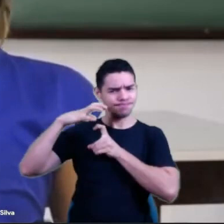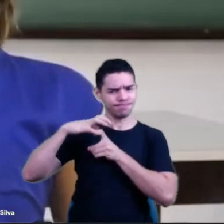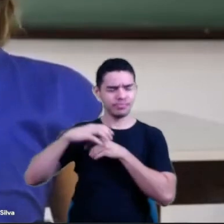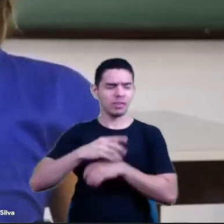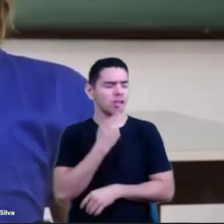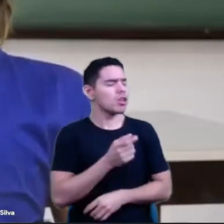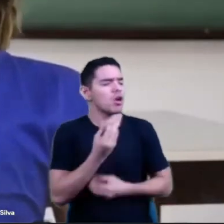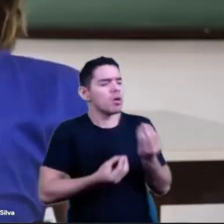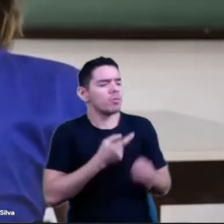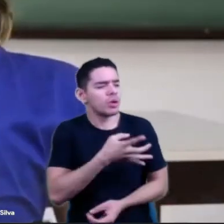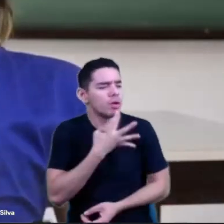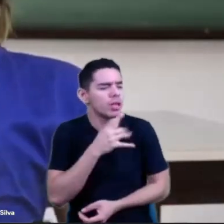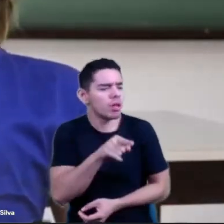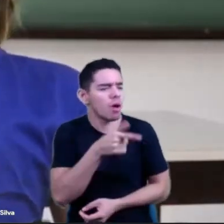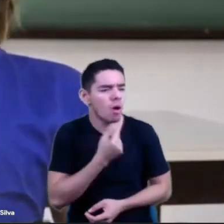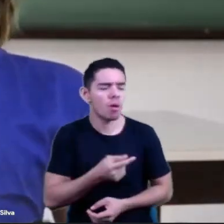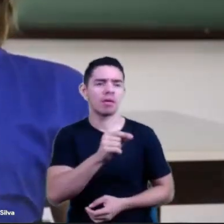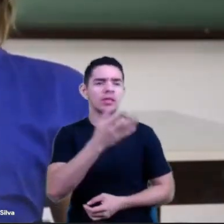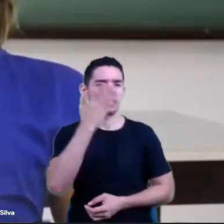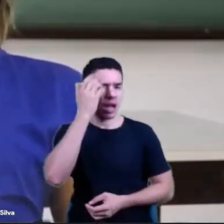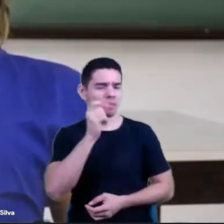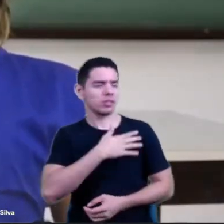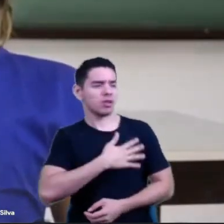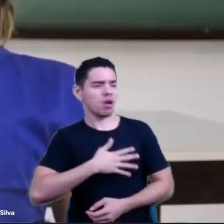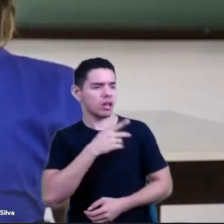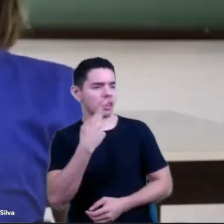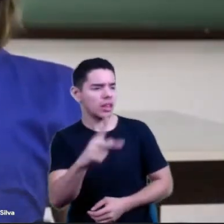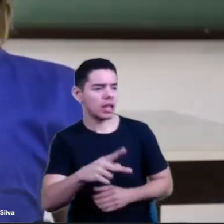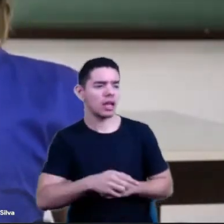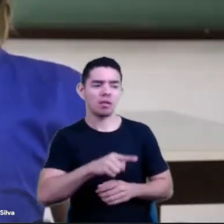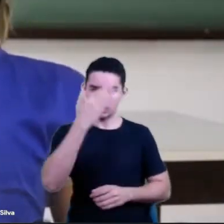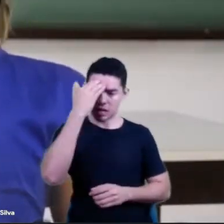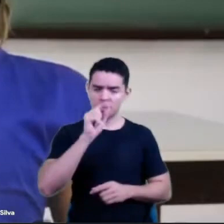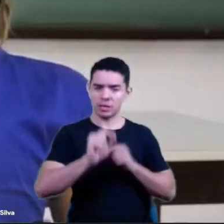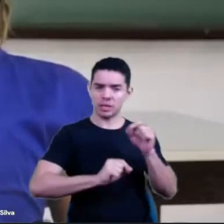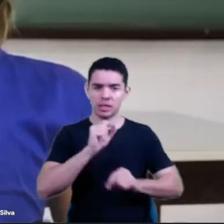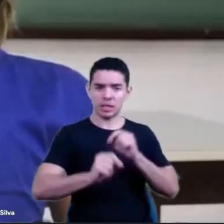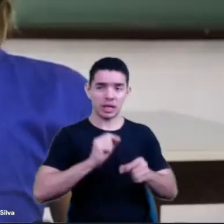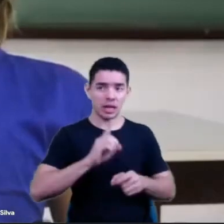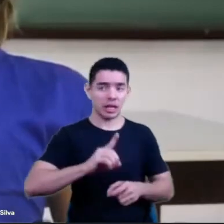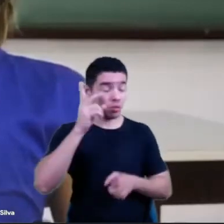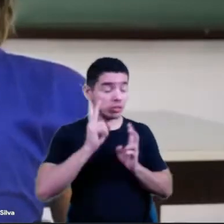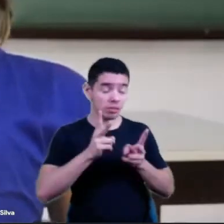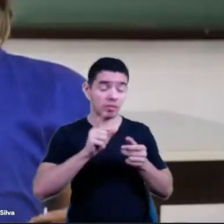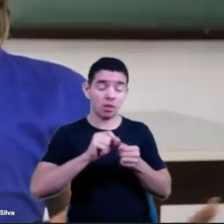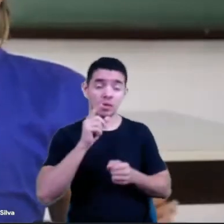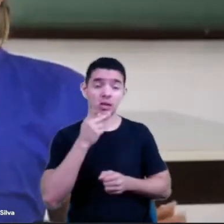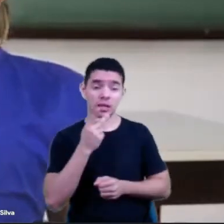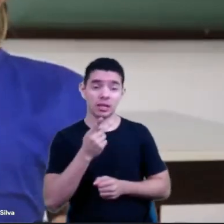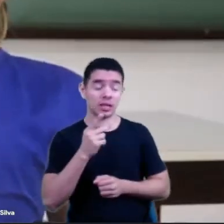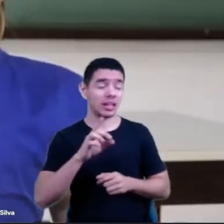esse homem, como você sabe que você gosta desse homem? Você sabe que Deus sempre falou